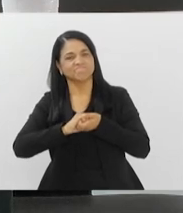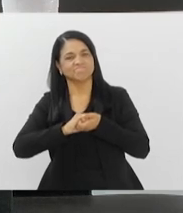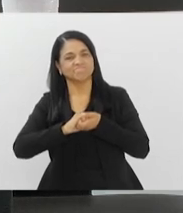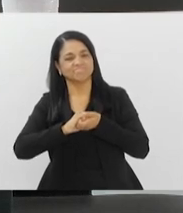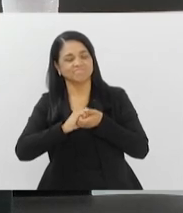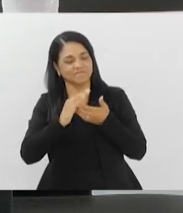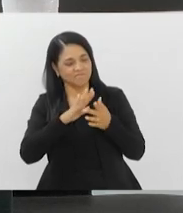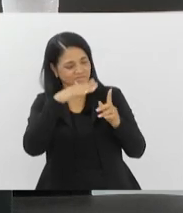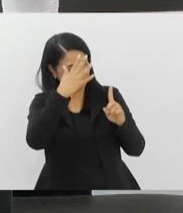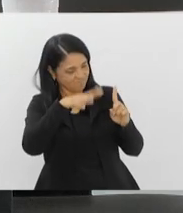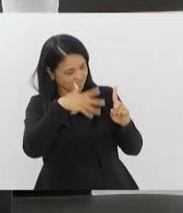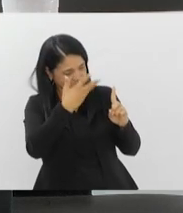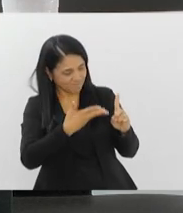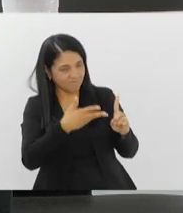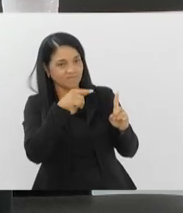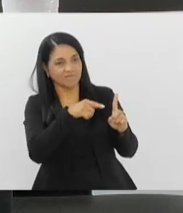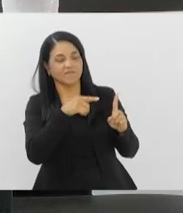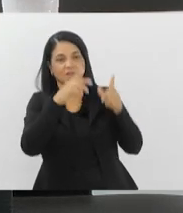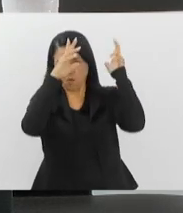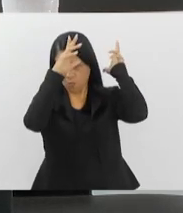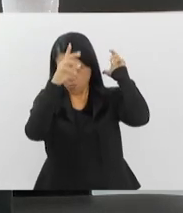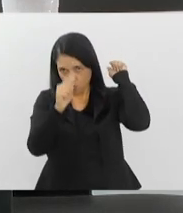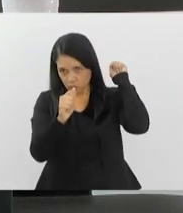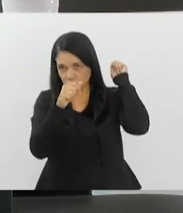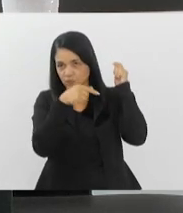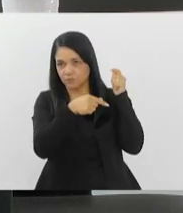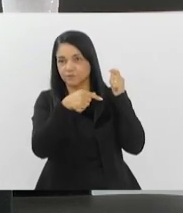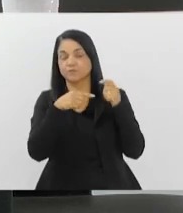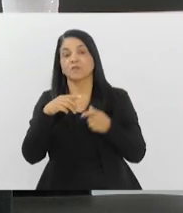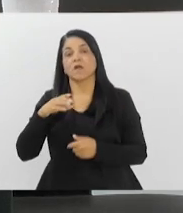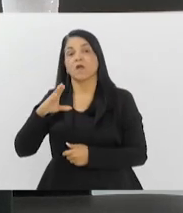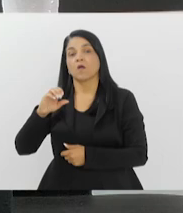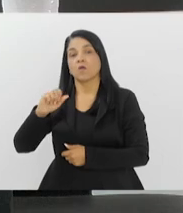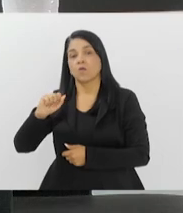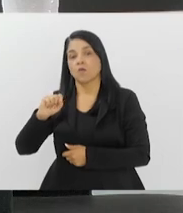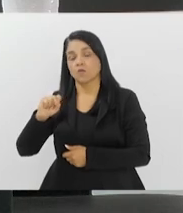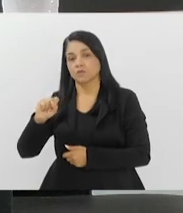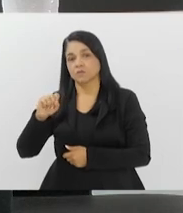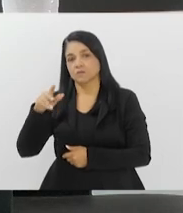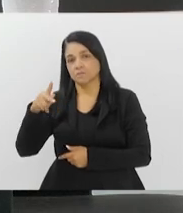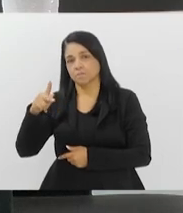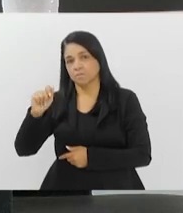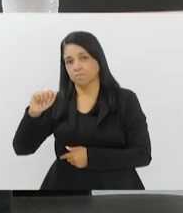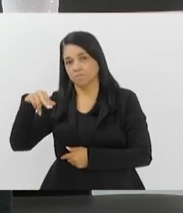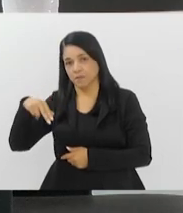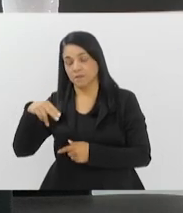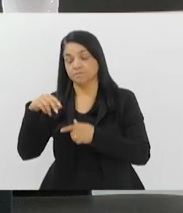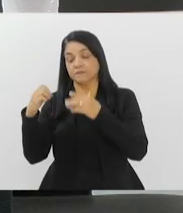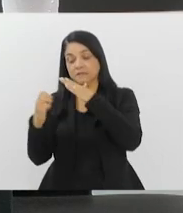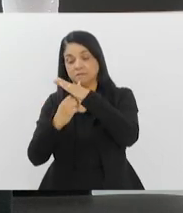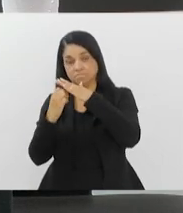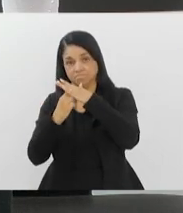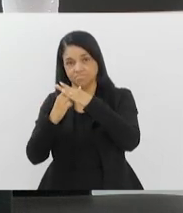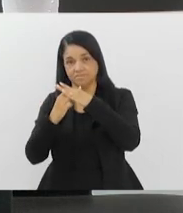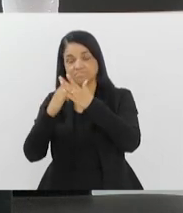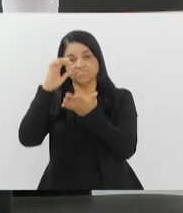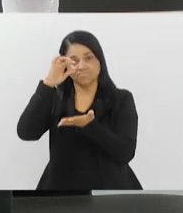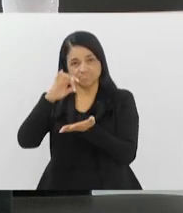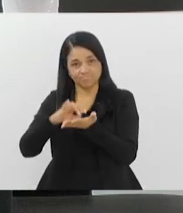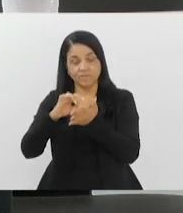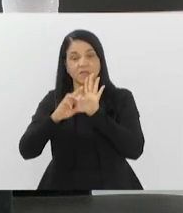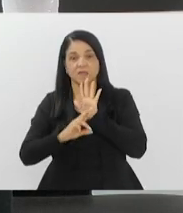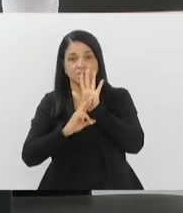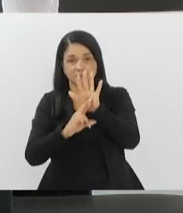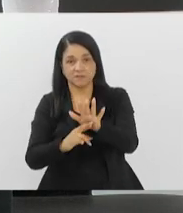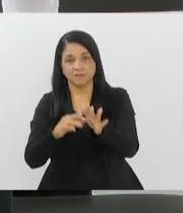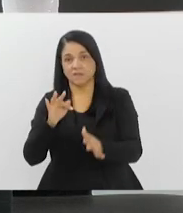a ele. Bom, gente, a Conspan é uma empresa que ela hoje é representante da